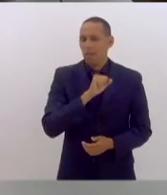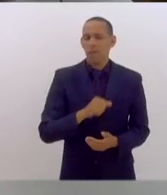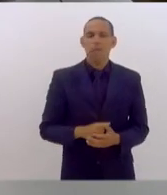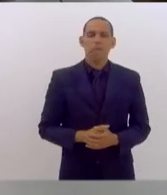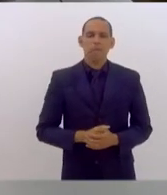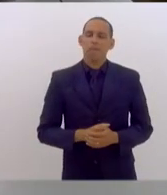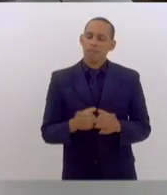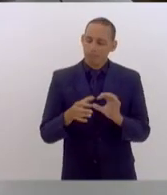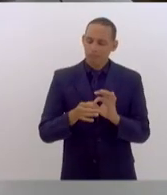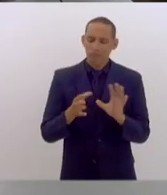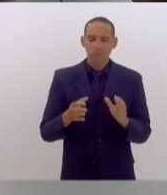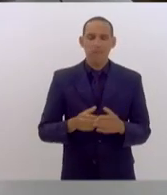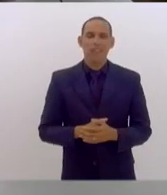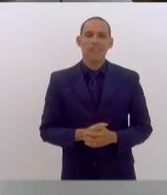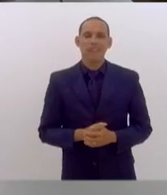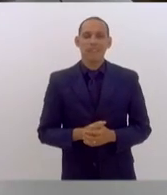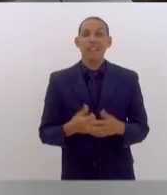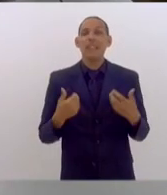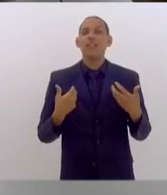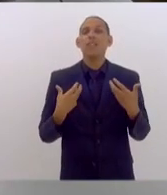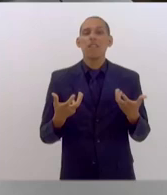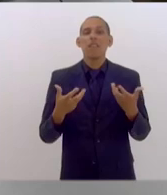à vontade